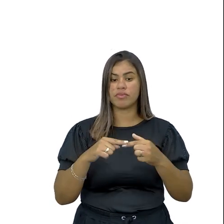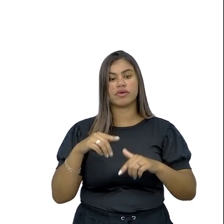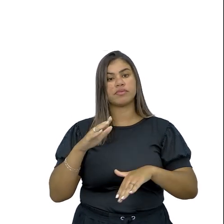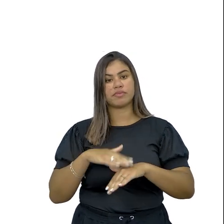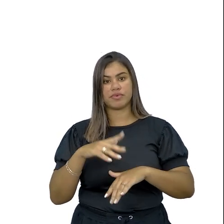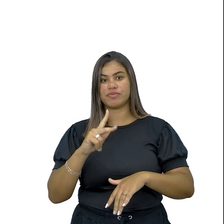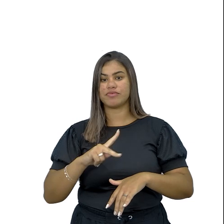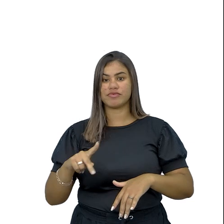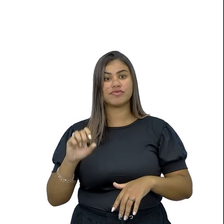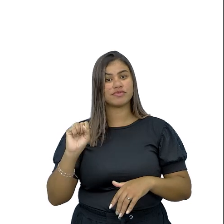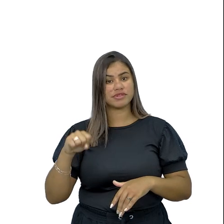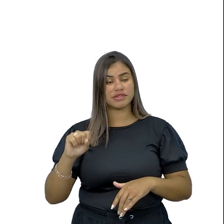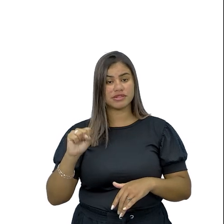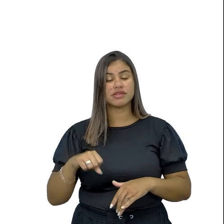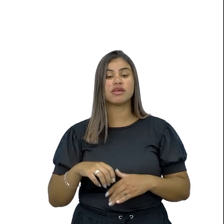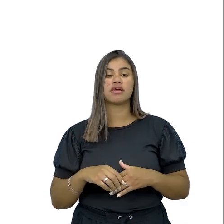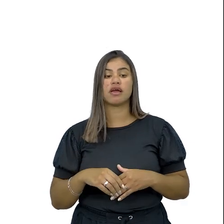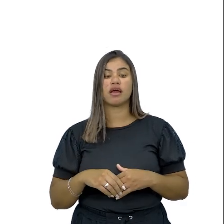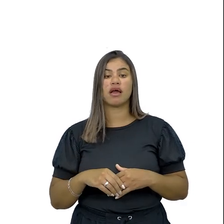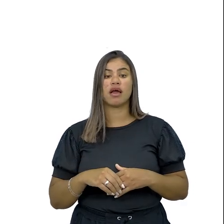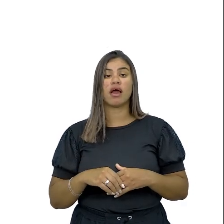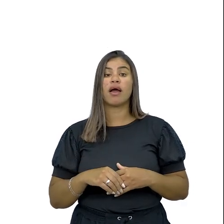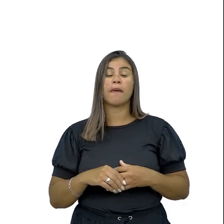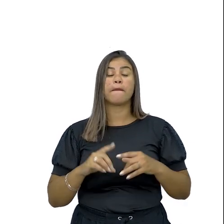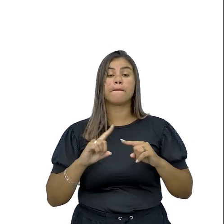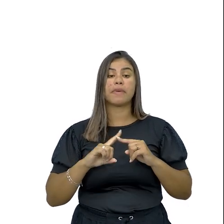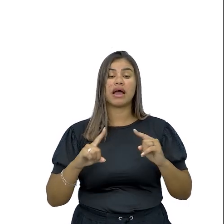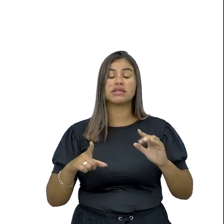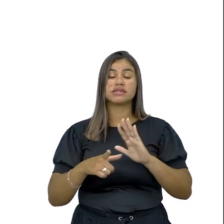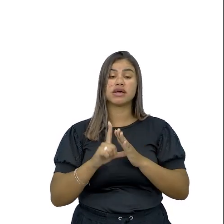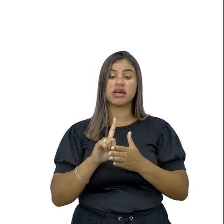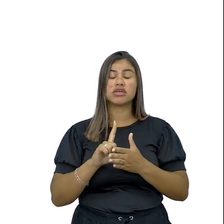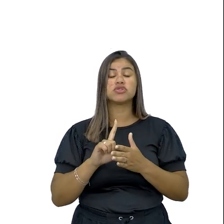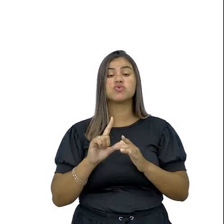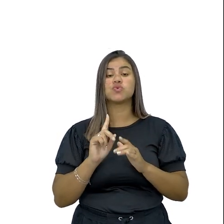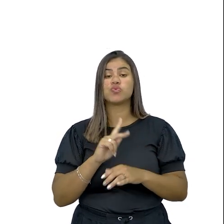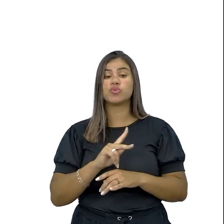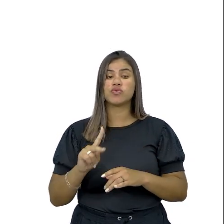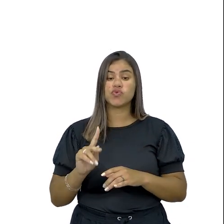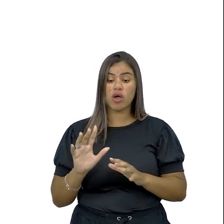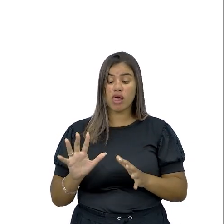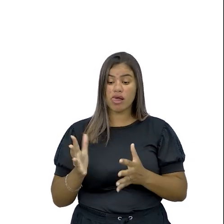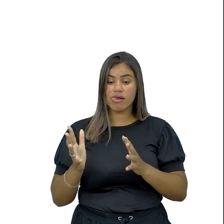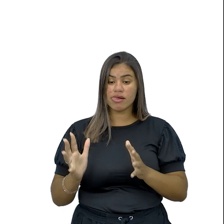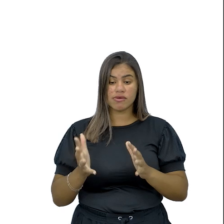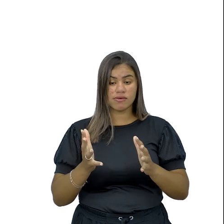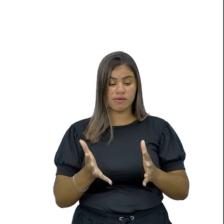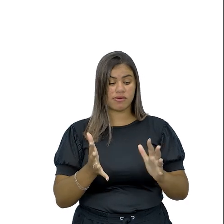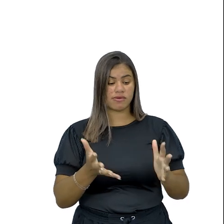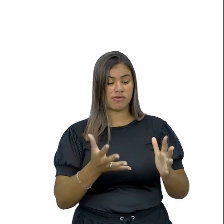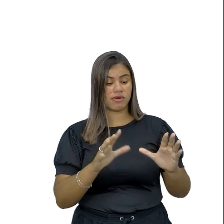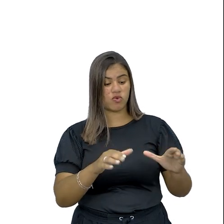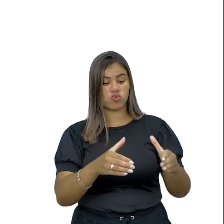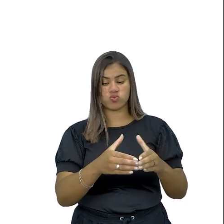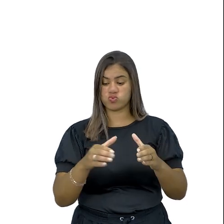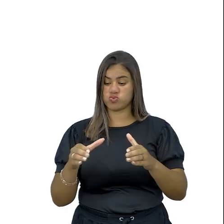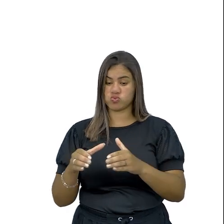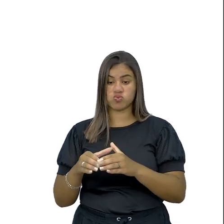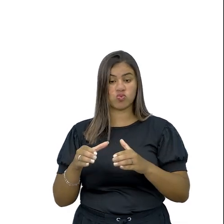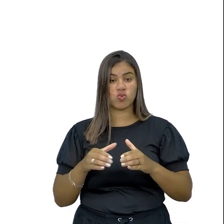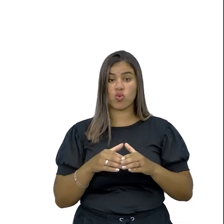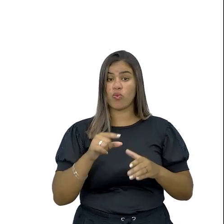só. Mas o professor fomenta na turma, fomenta naquele grupo, tá certo? Que eles